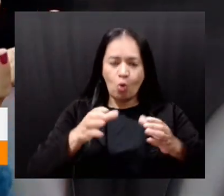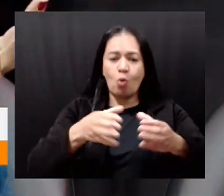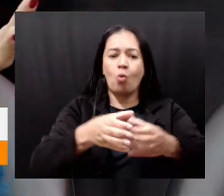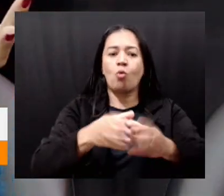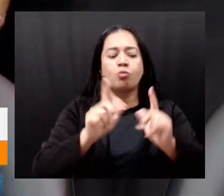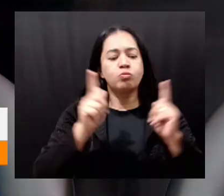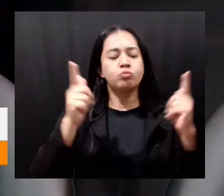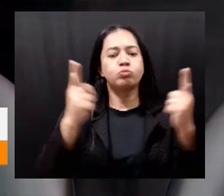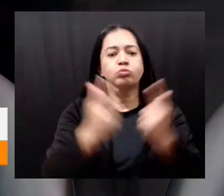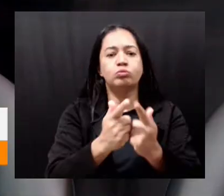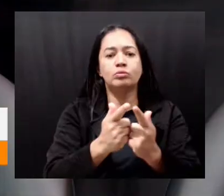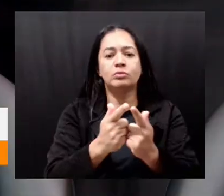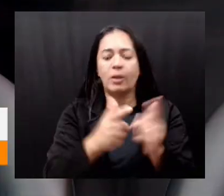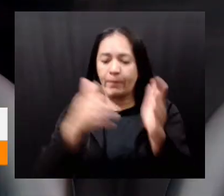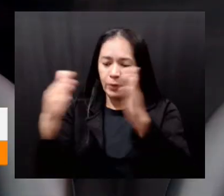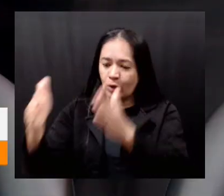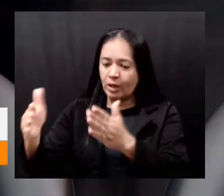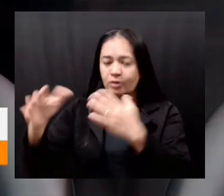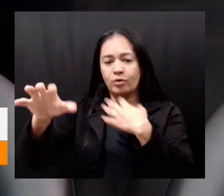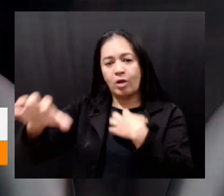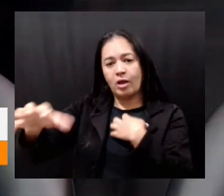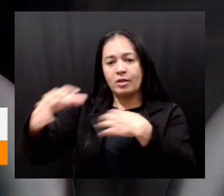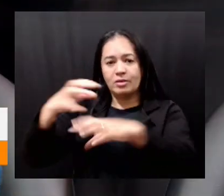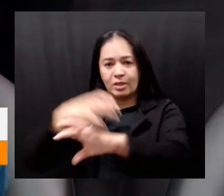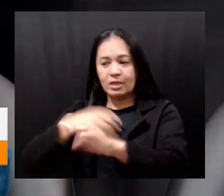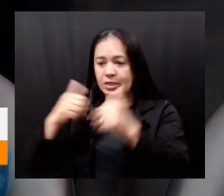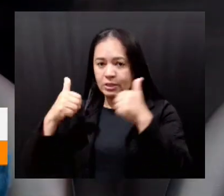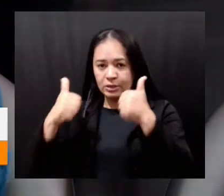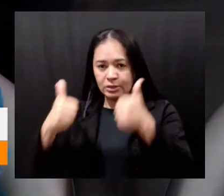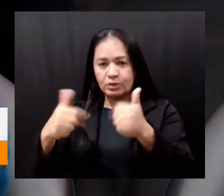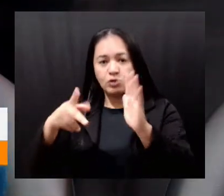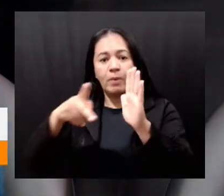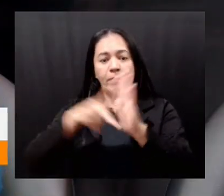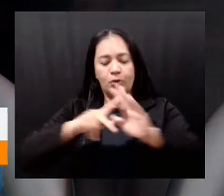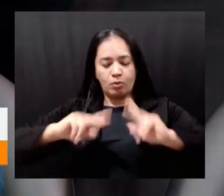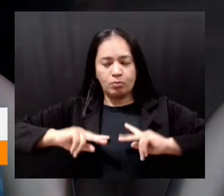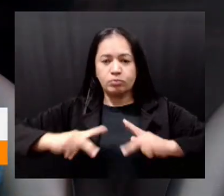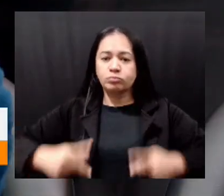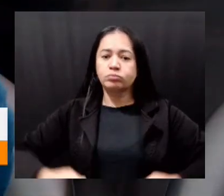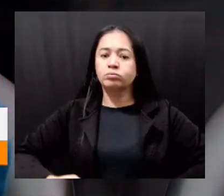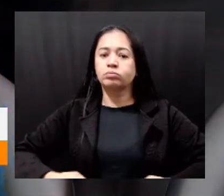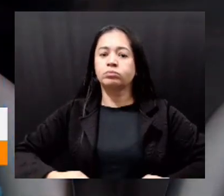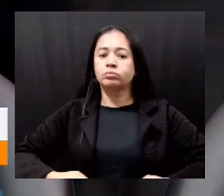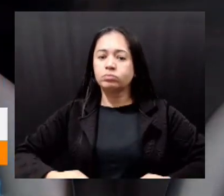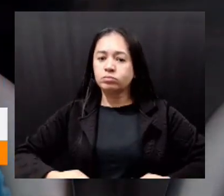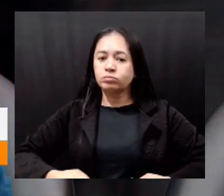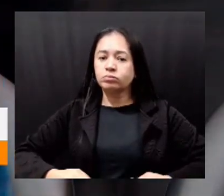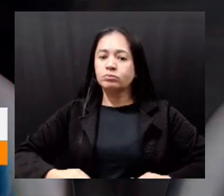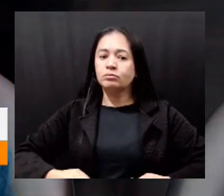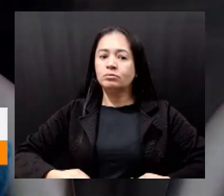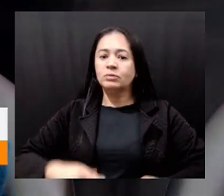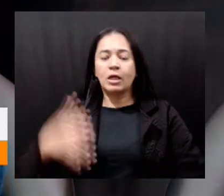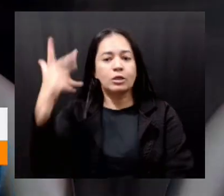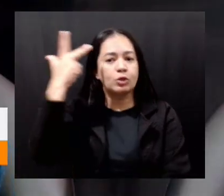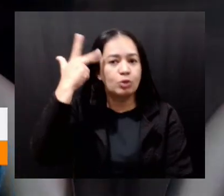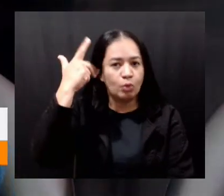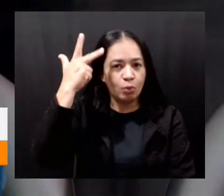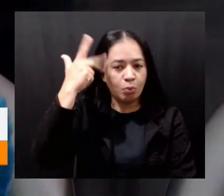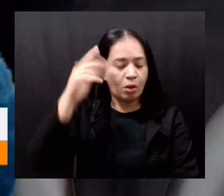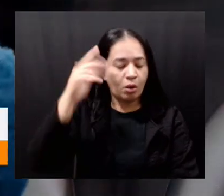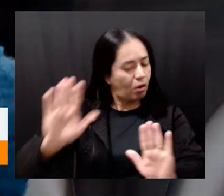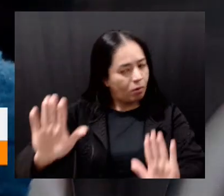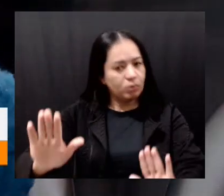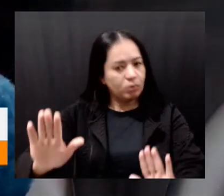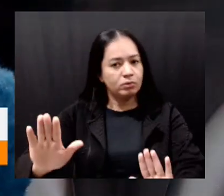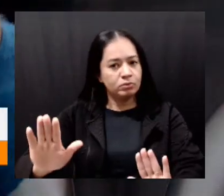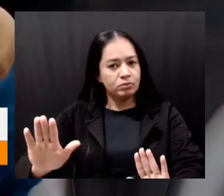lado da empatia, e isso é do ser humano, isso é normal, né? E aí